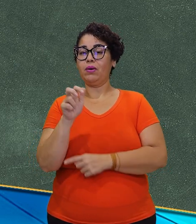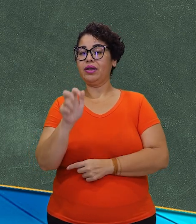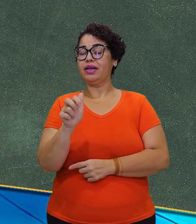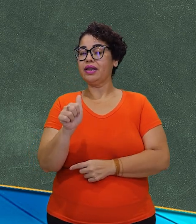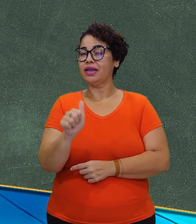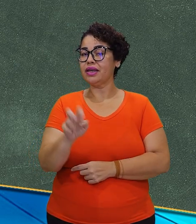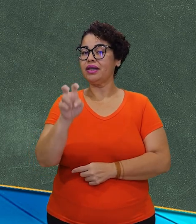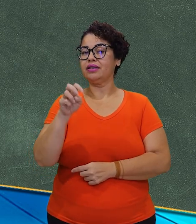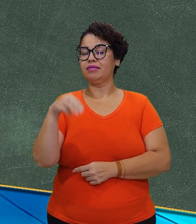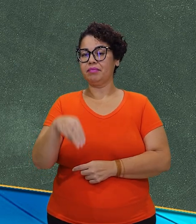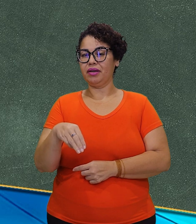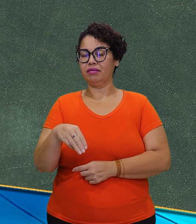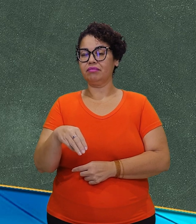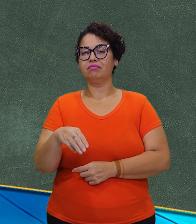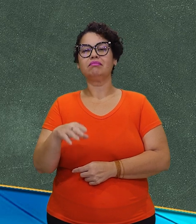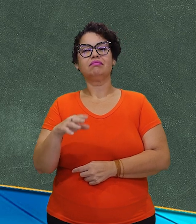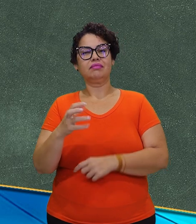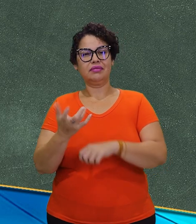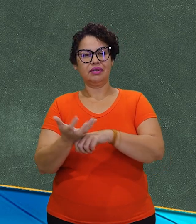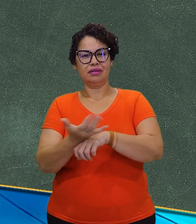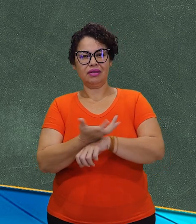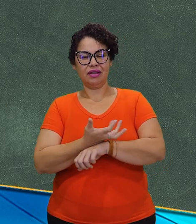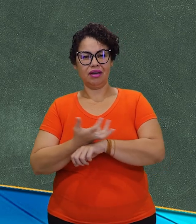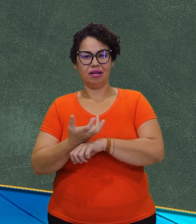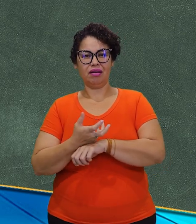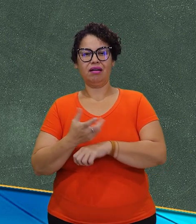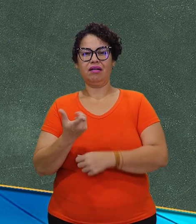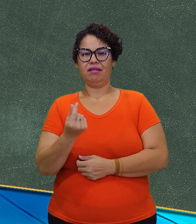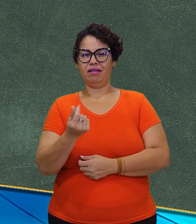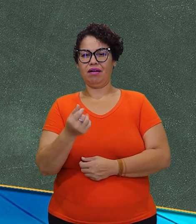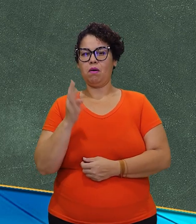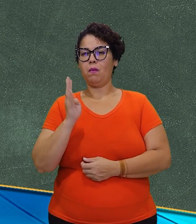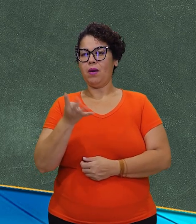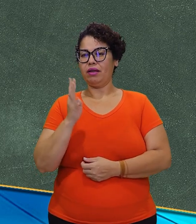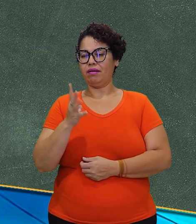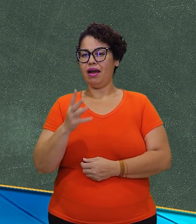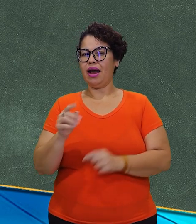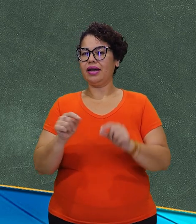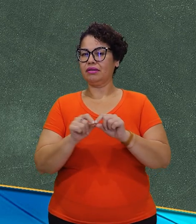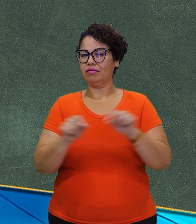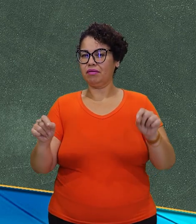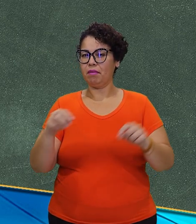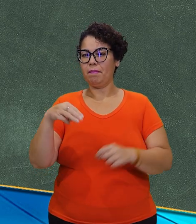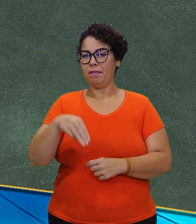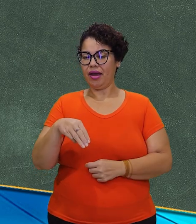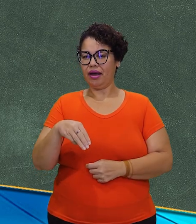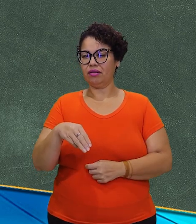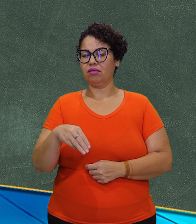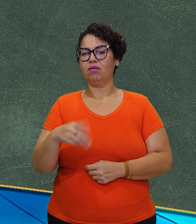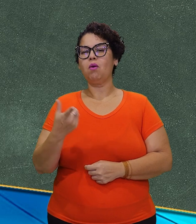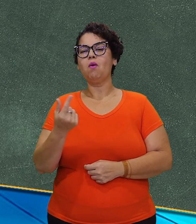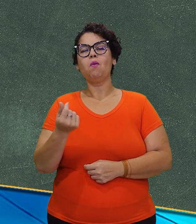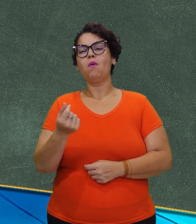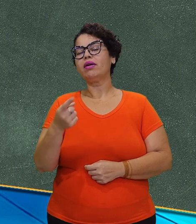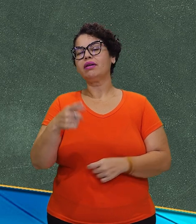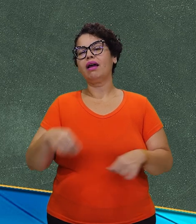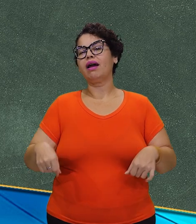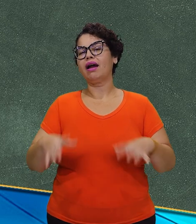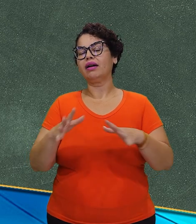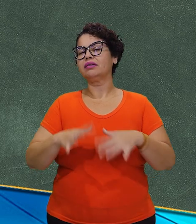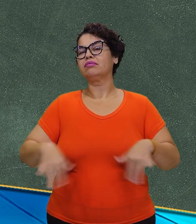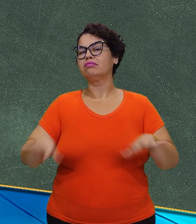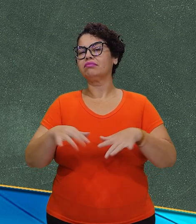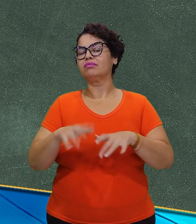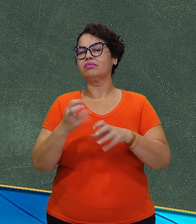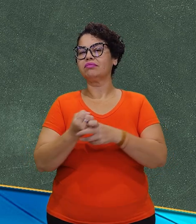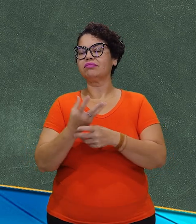a 15 metros. Sabendo que a grama em questão custa R$ 4,00 por metro quadrado, quanto Jaqueline deverá gastar,